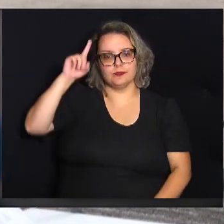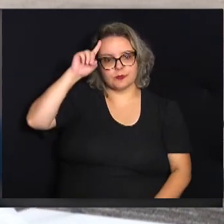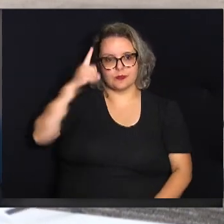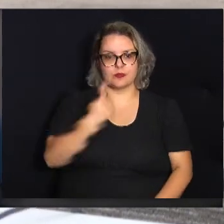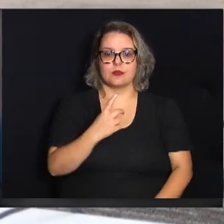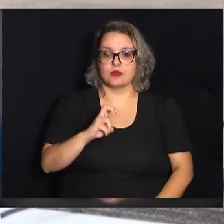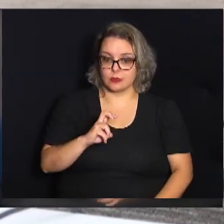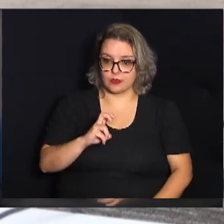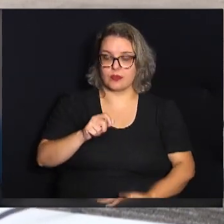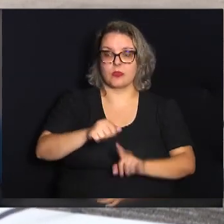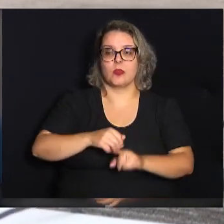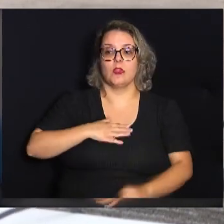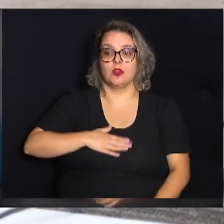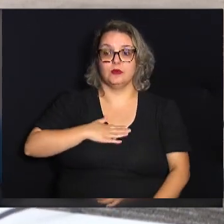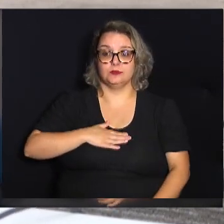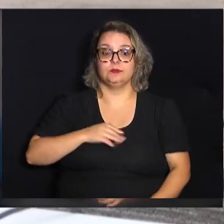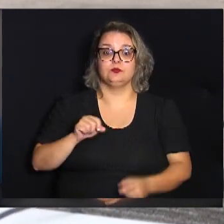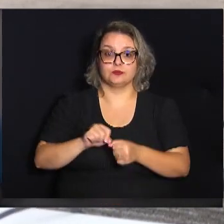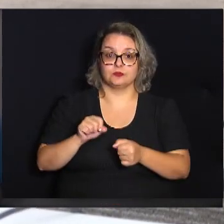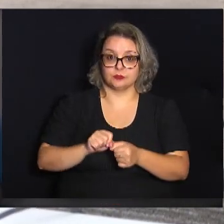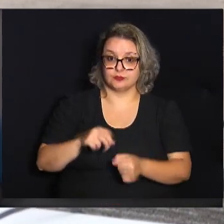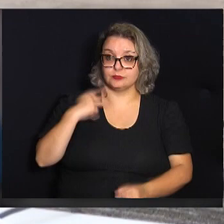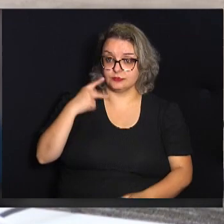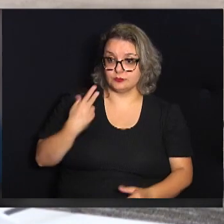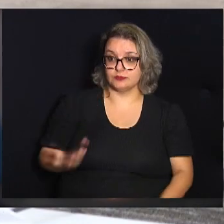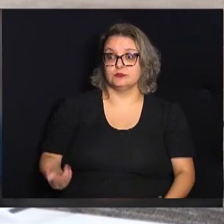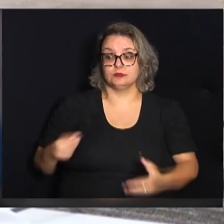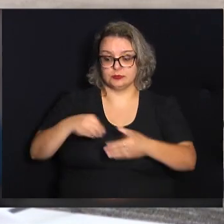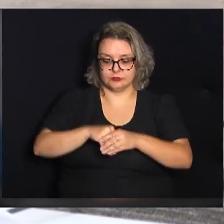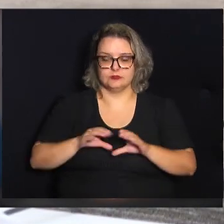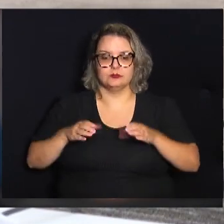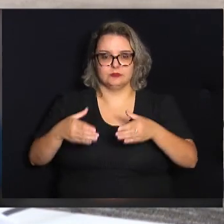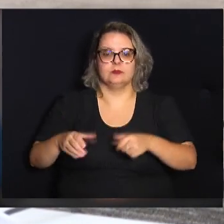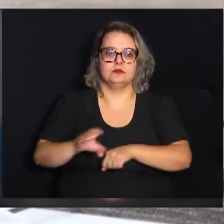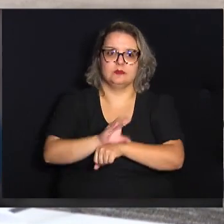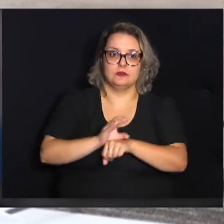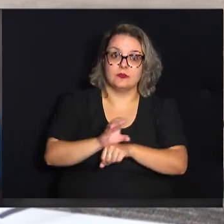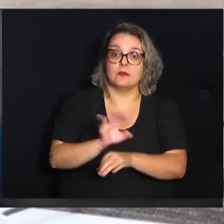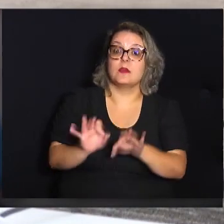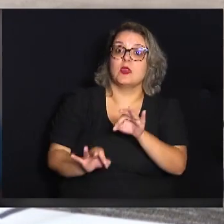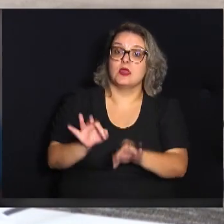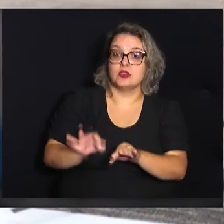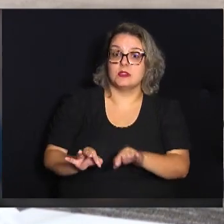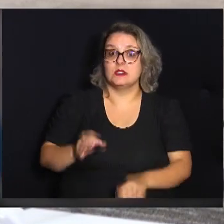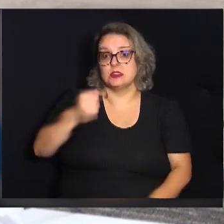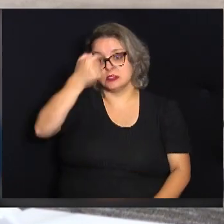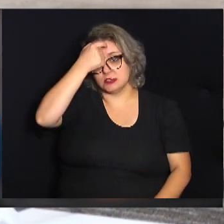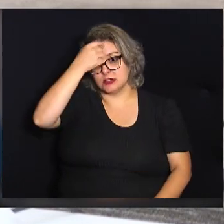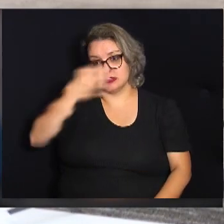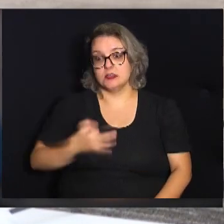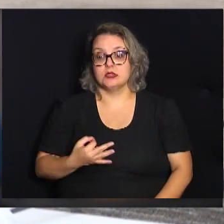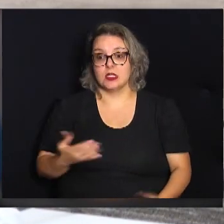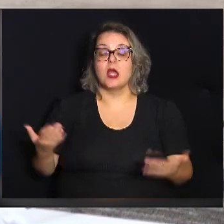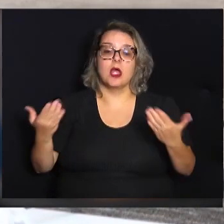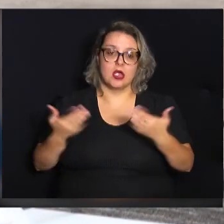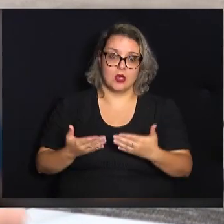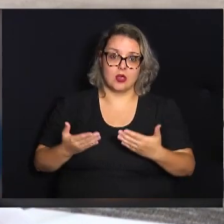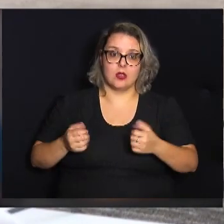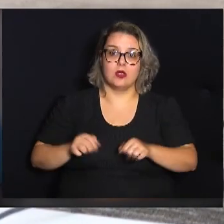6 aspectos de questões locais, como diz respeito